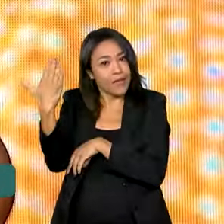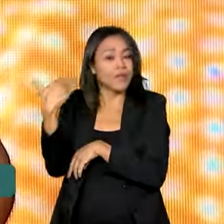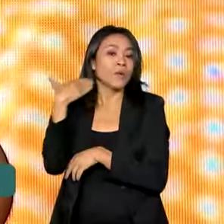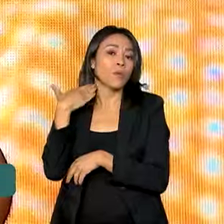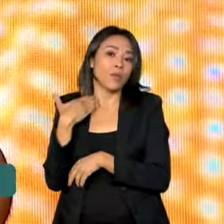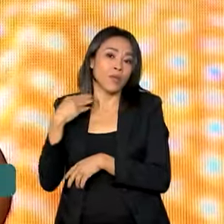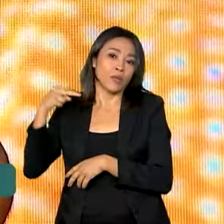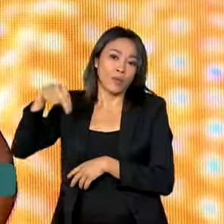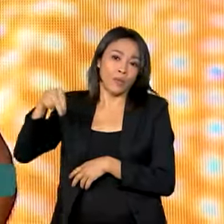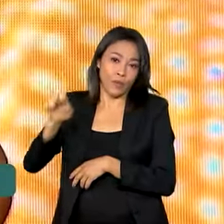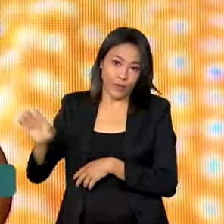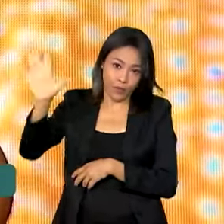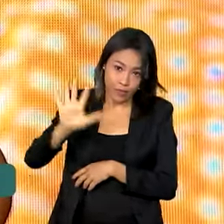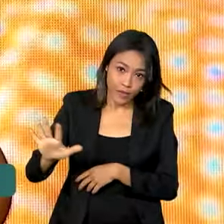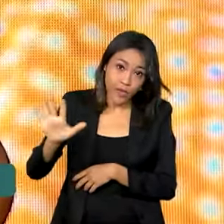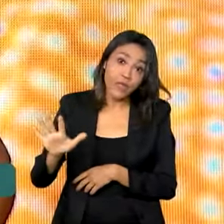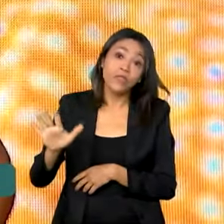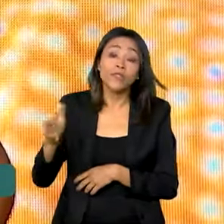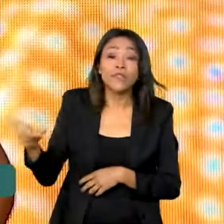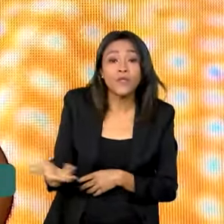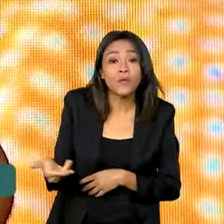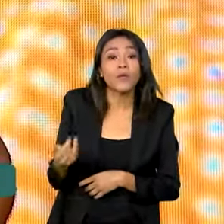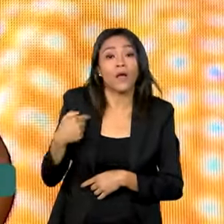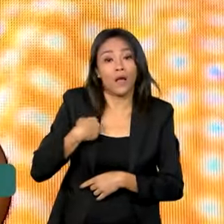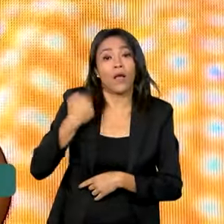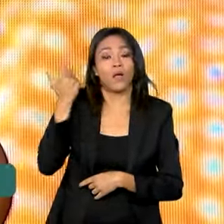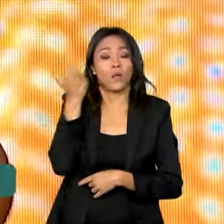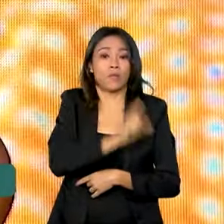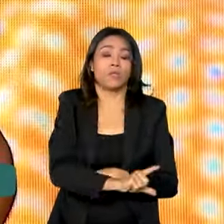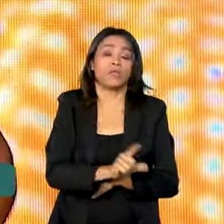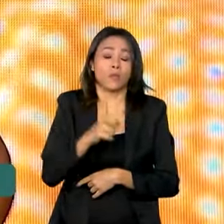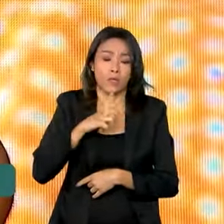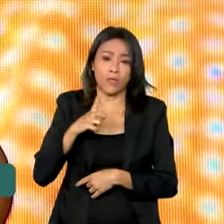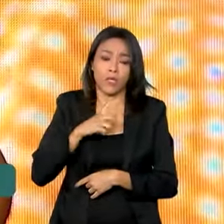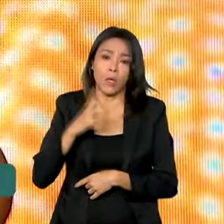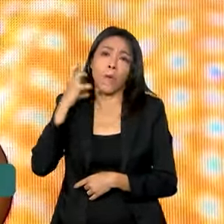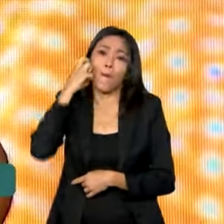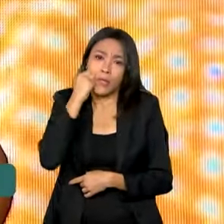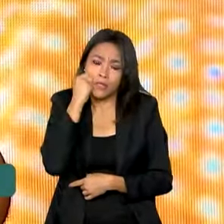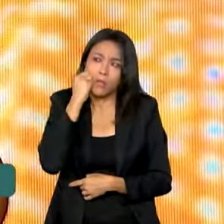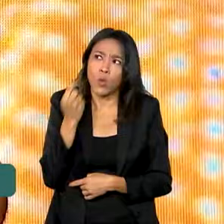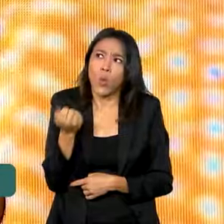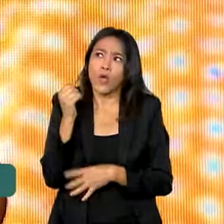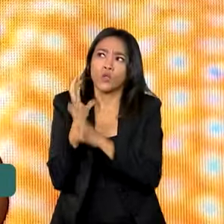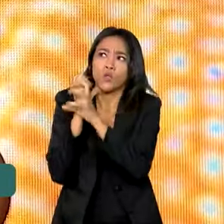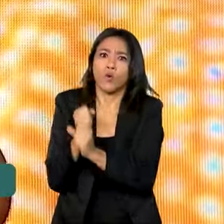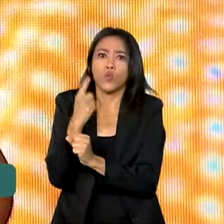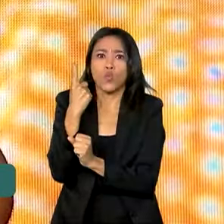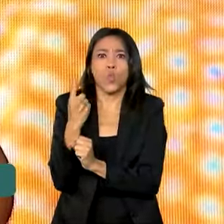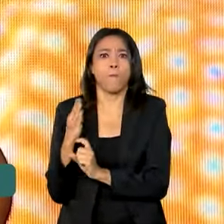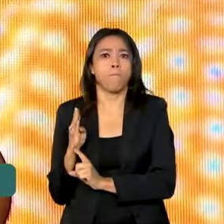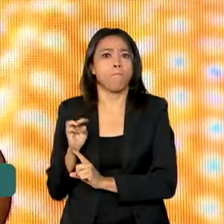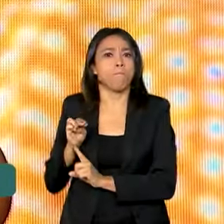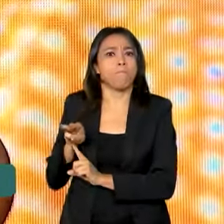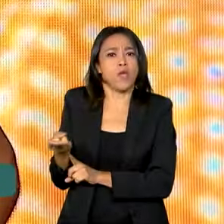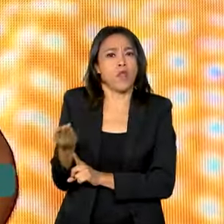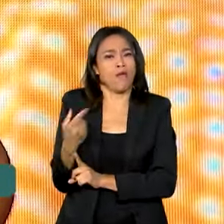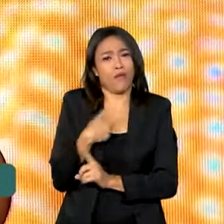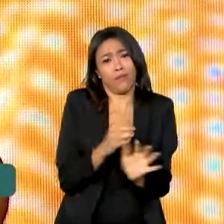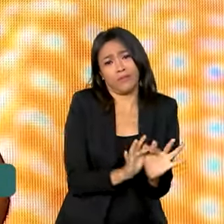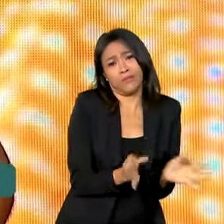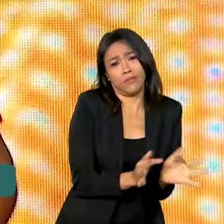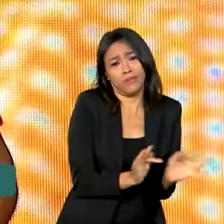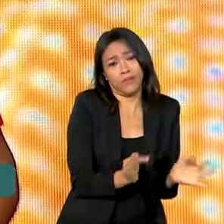que hoje eu consigo ter um patrimônio de quase 1 milhão. Comecei